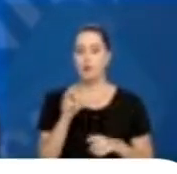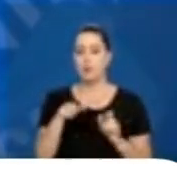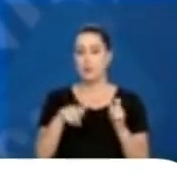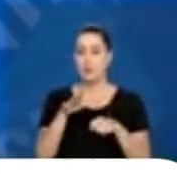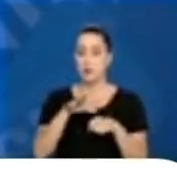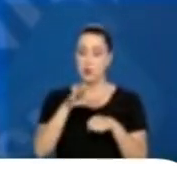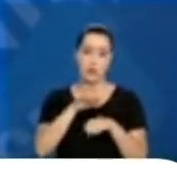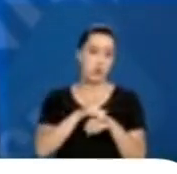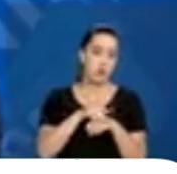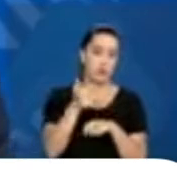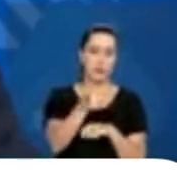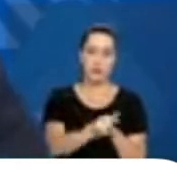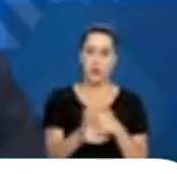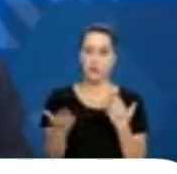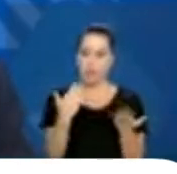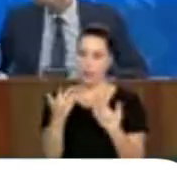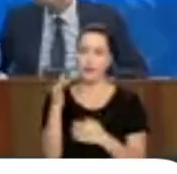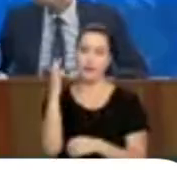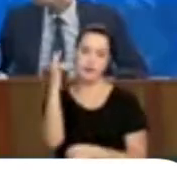tá?